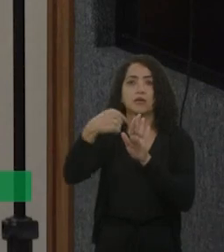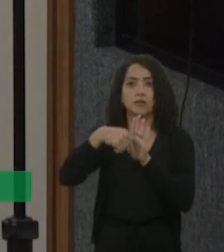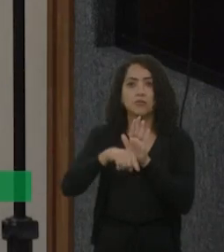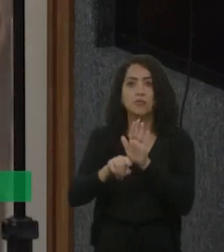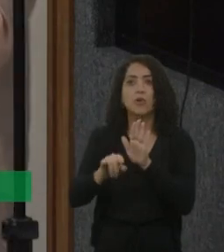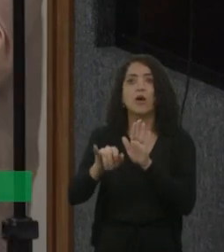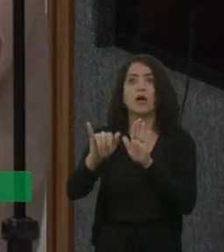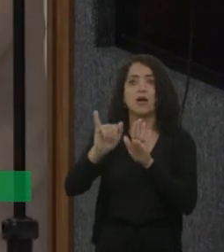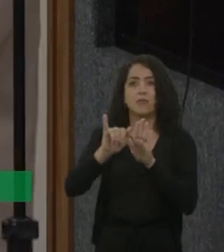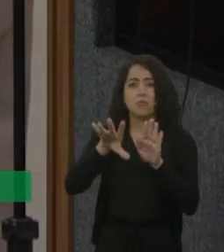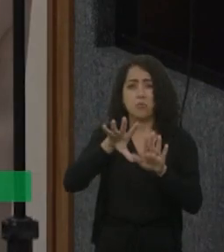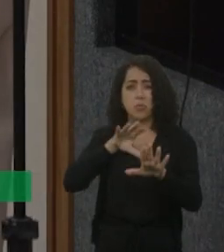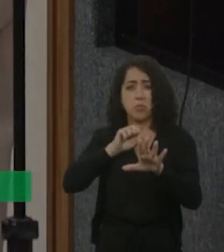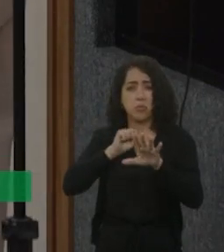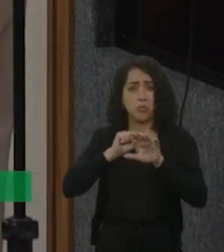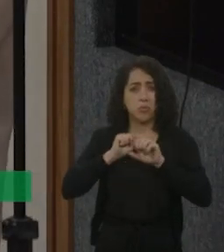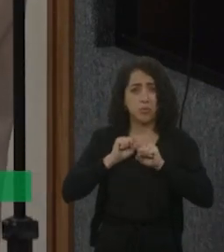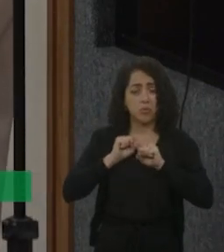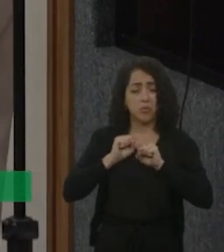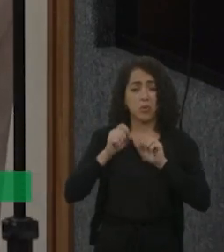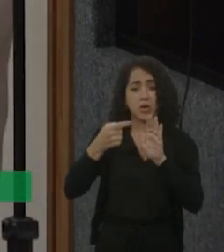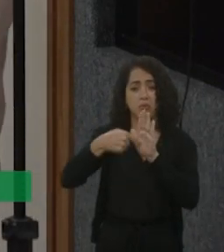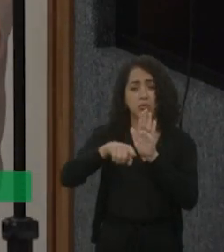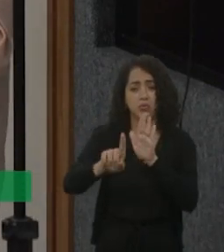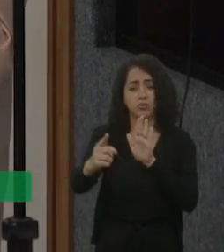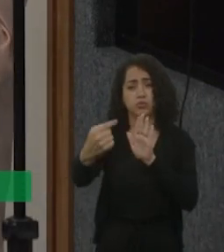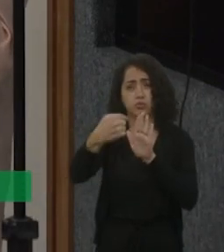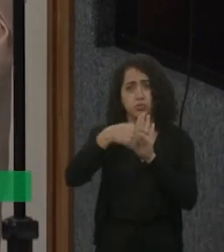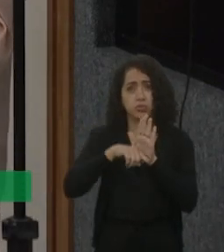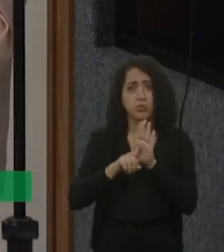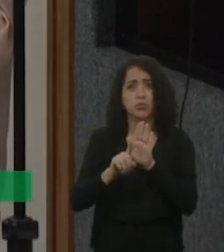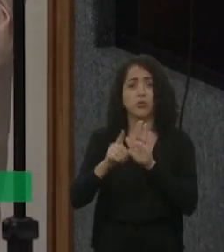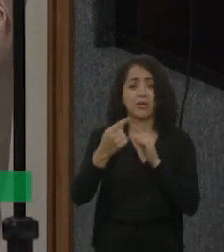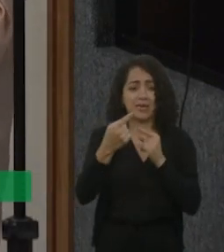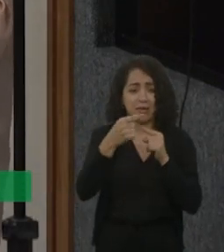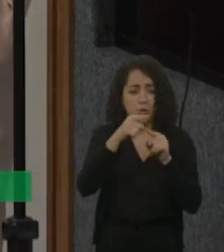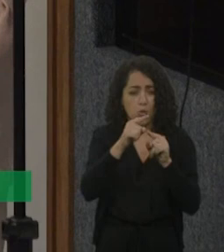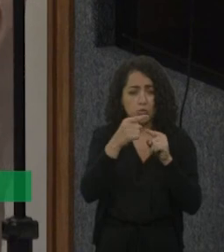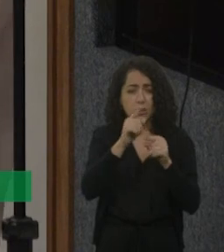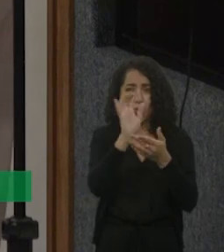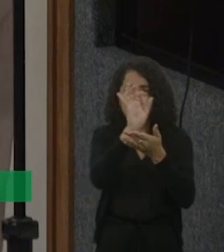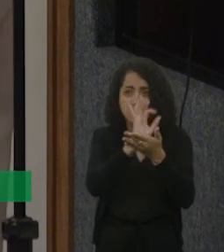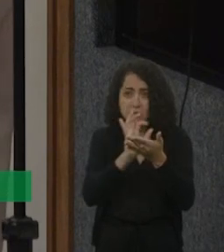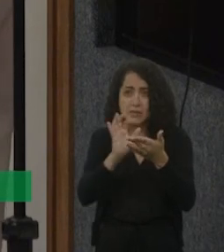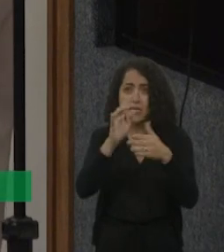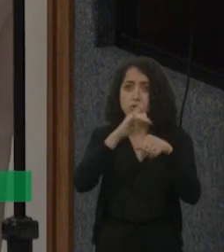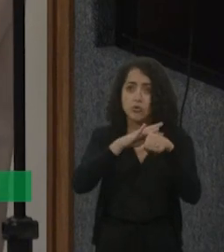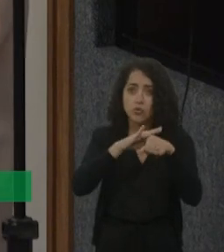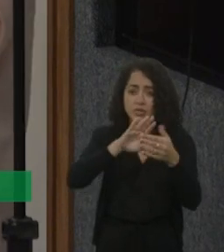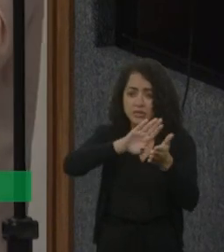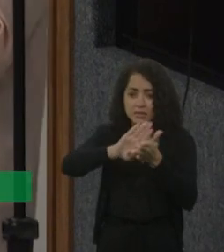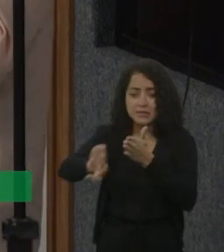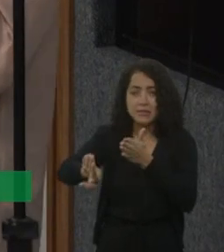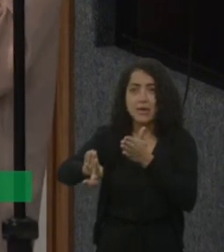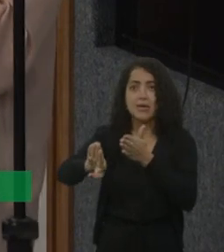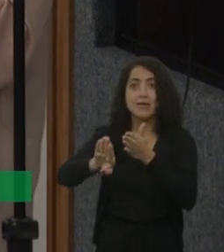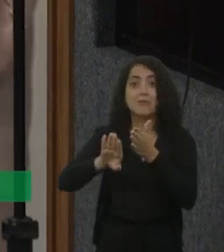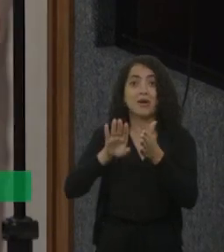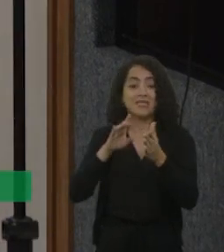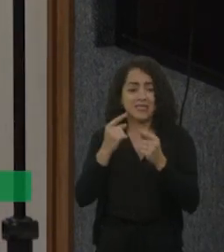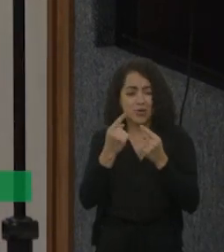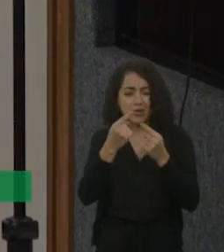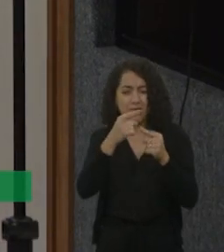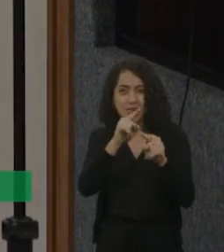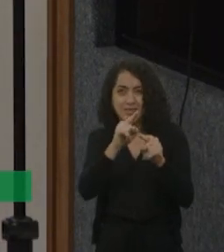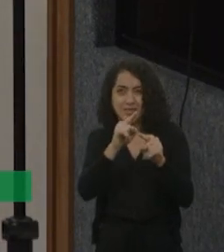inflamatório é justamente o sistema imune tentando atacar essa célula doente e tirar ela do organismo. Só que na hora que eu vou atacar